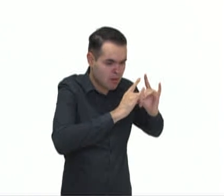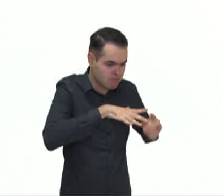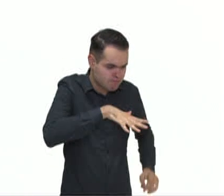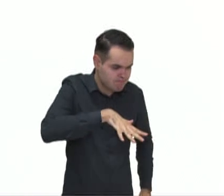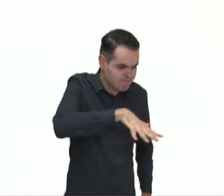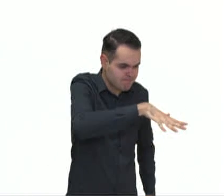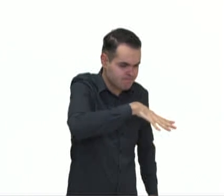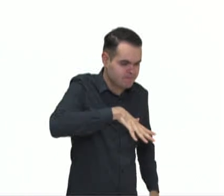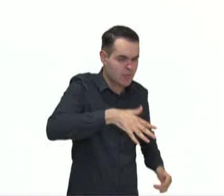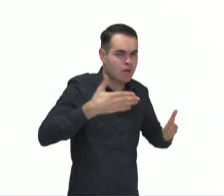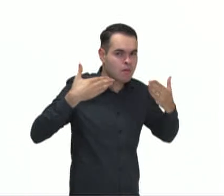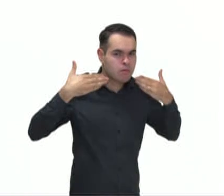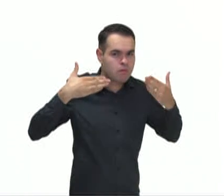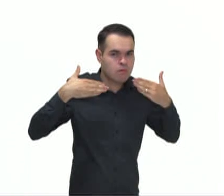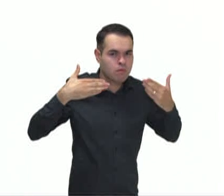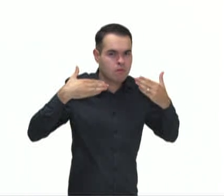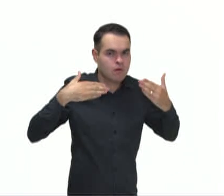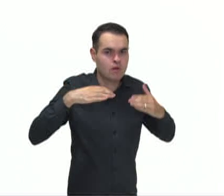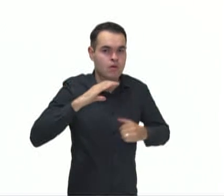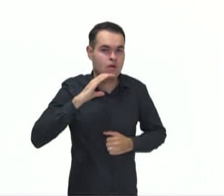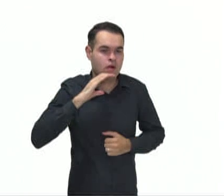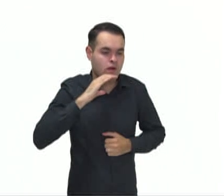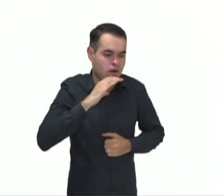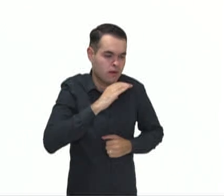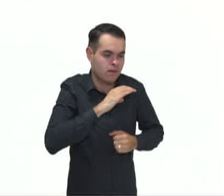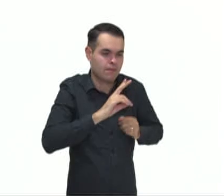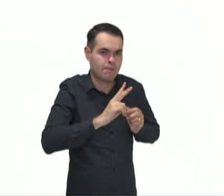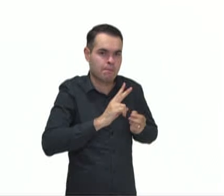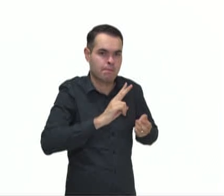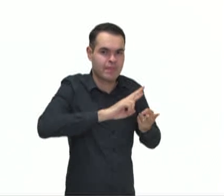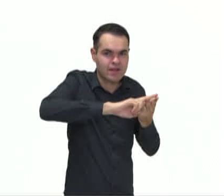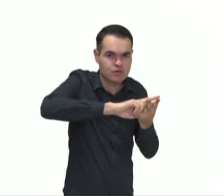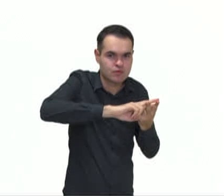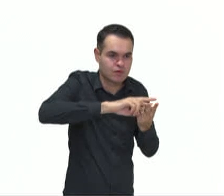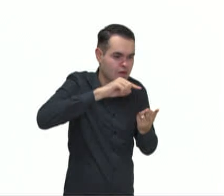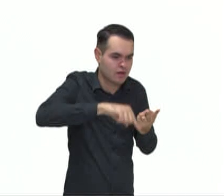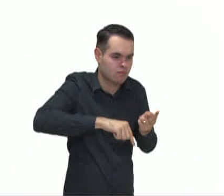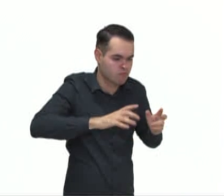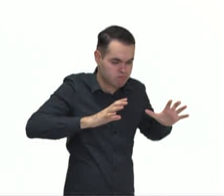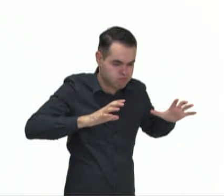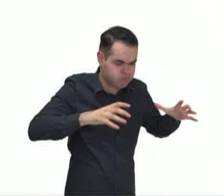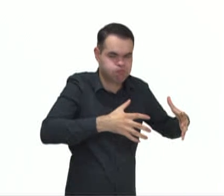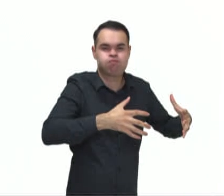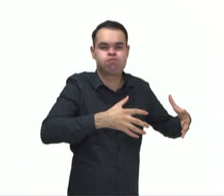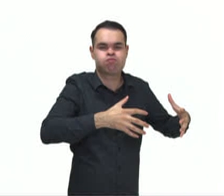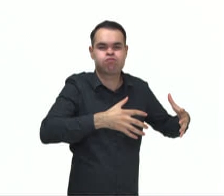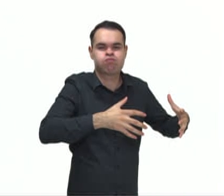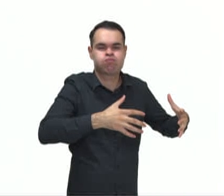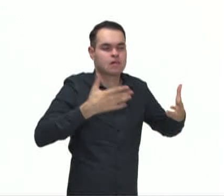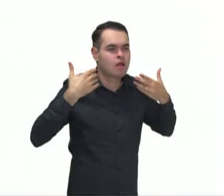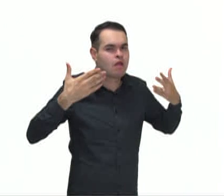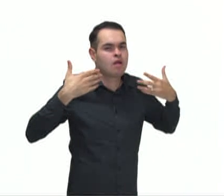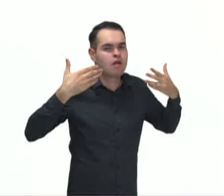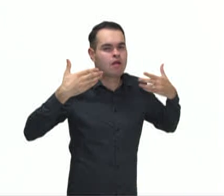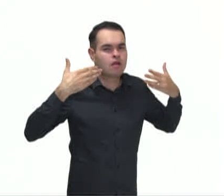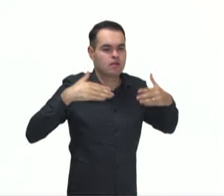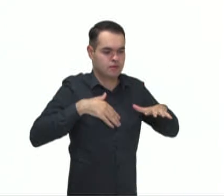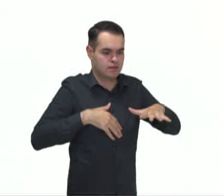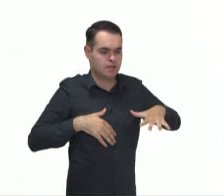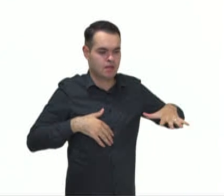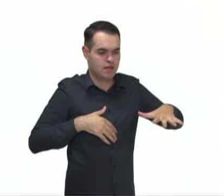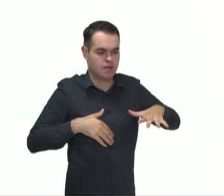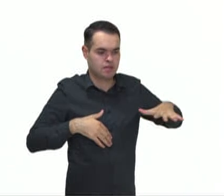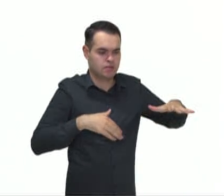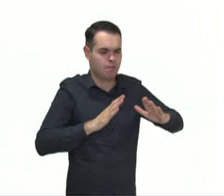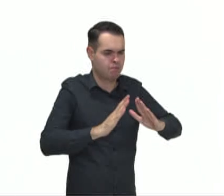Simplificando, o calor fica preso nas metrópoles, de onde não consegue sair. O resultado é que as áreas